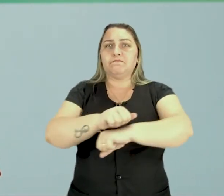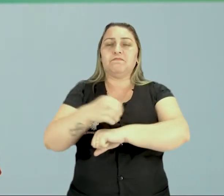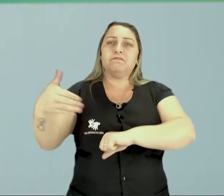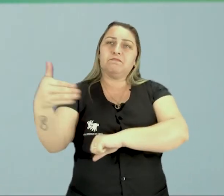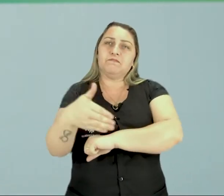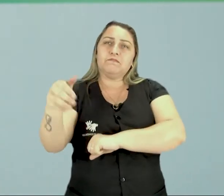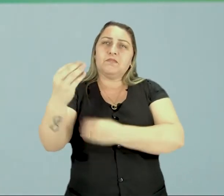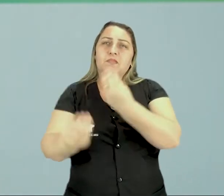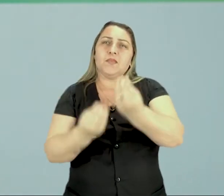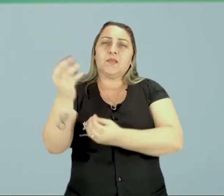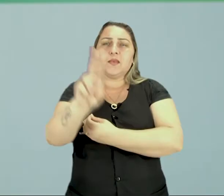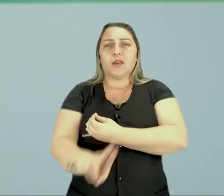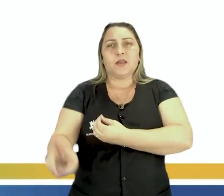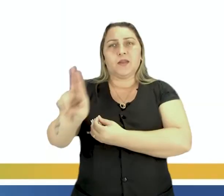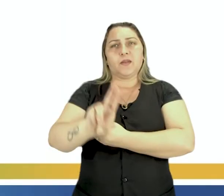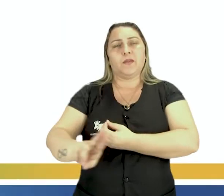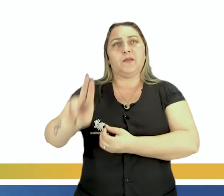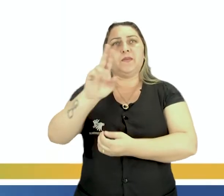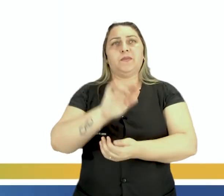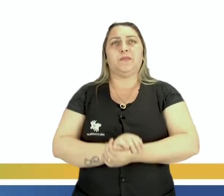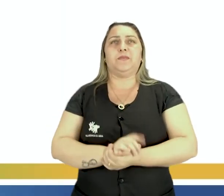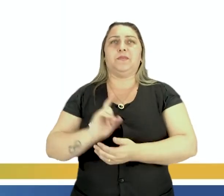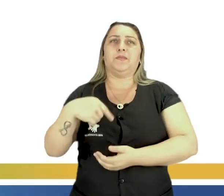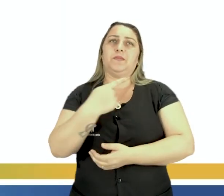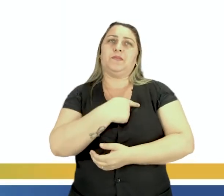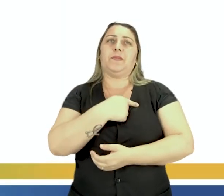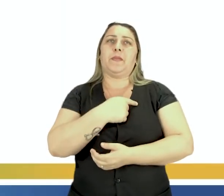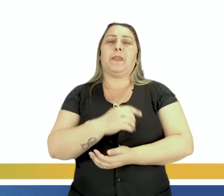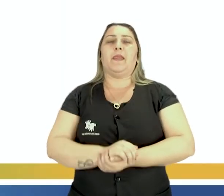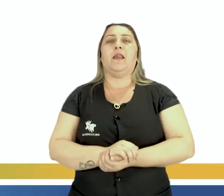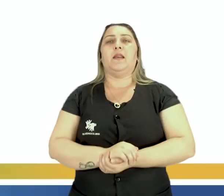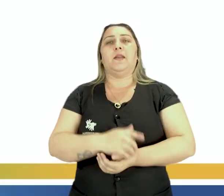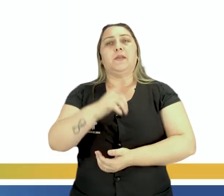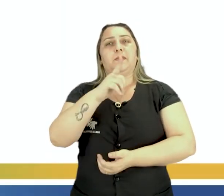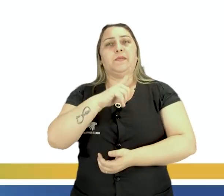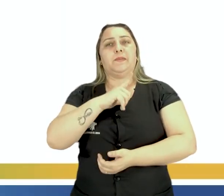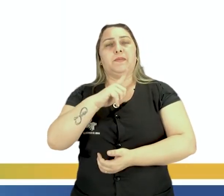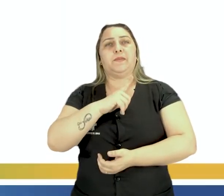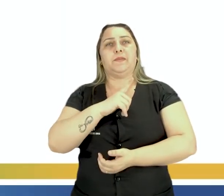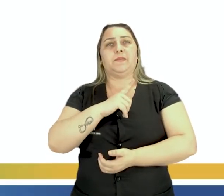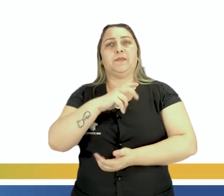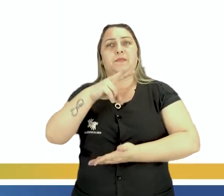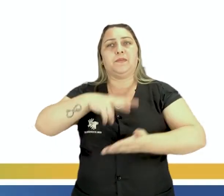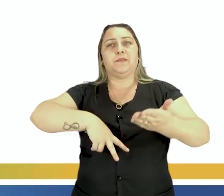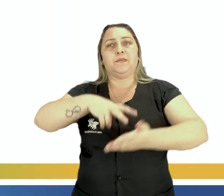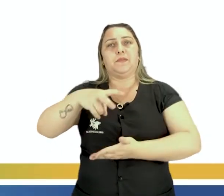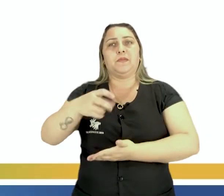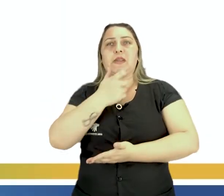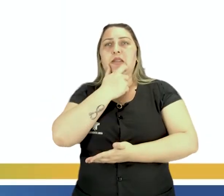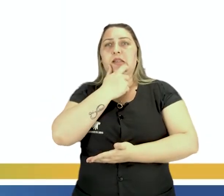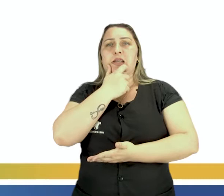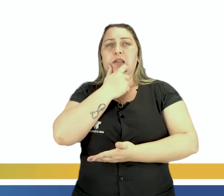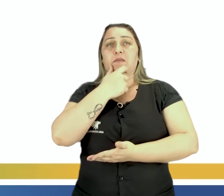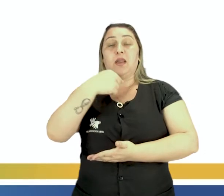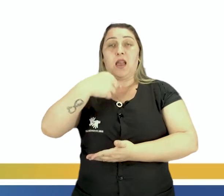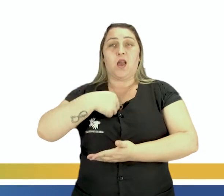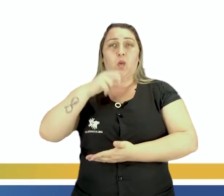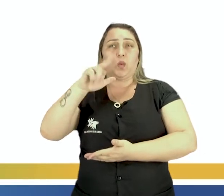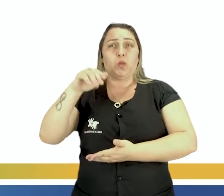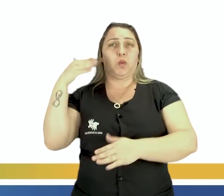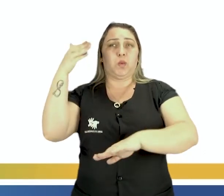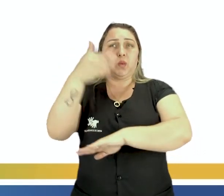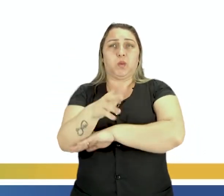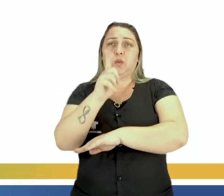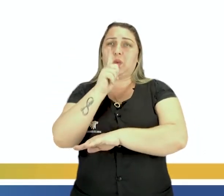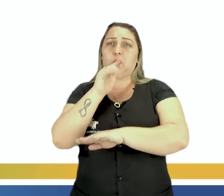como usar esses advérbios de frequência. Então, nós temos aí I never go to the beach. Eu nunca vou à